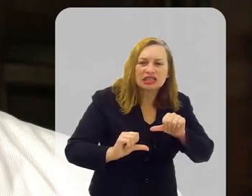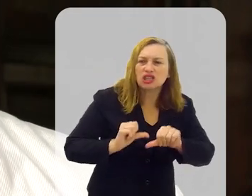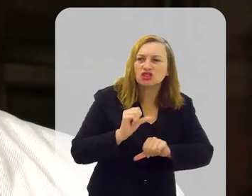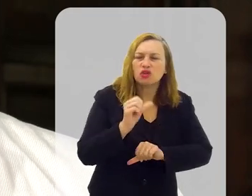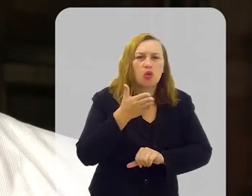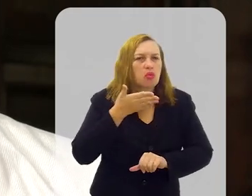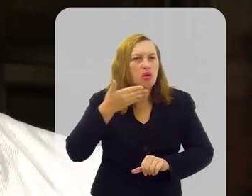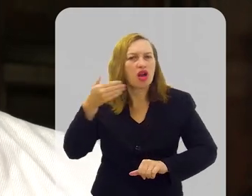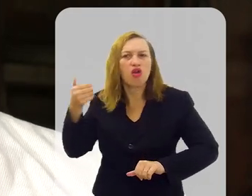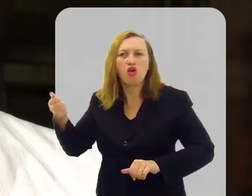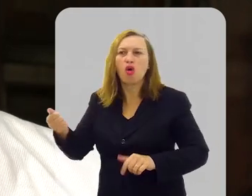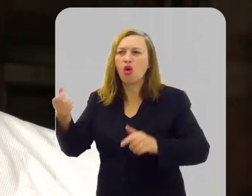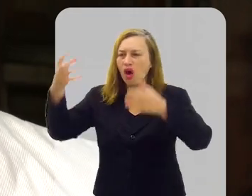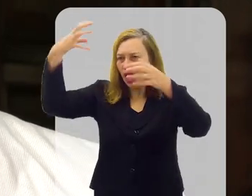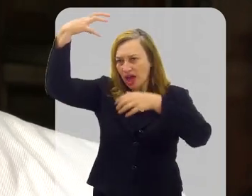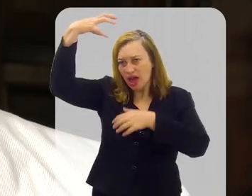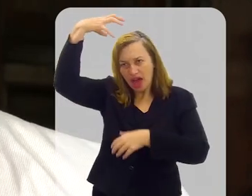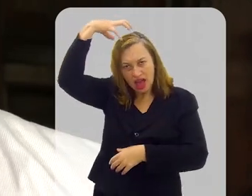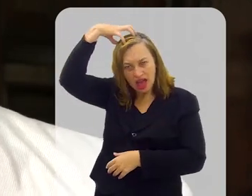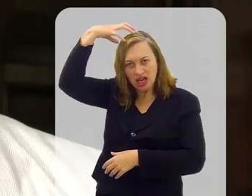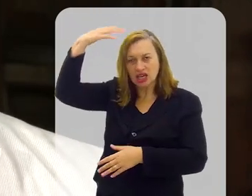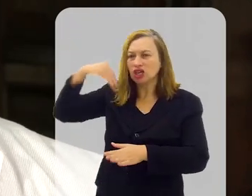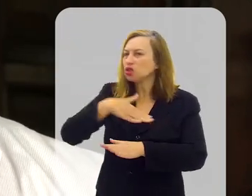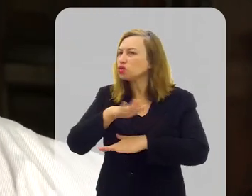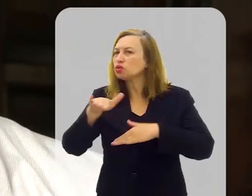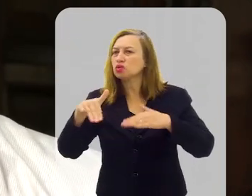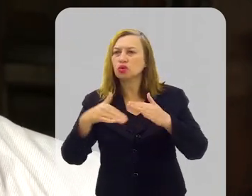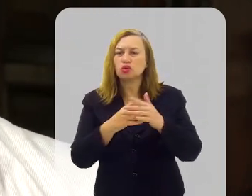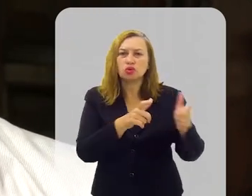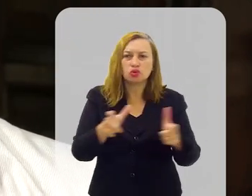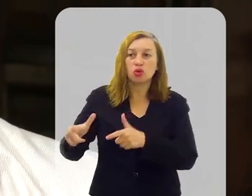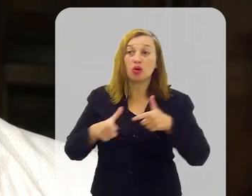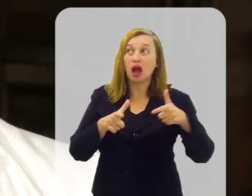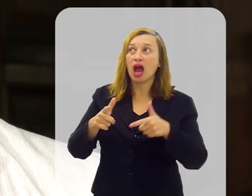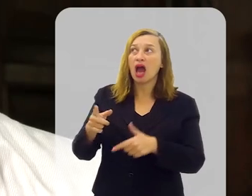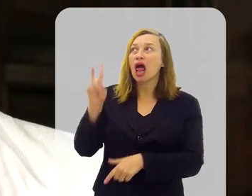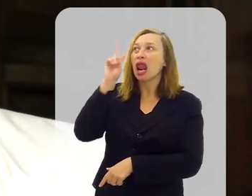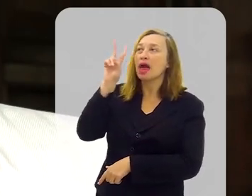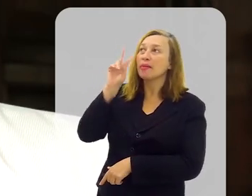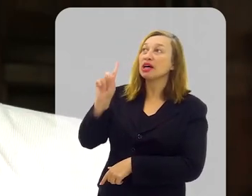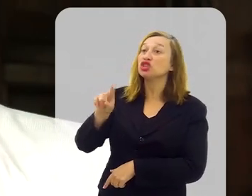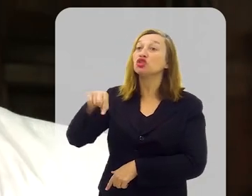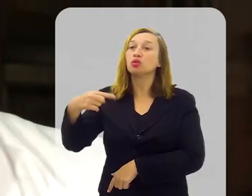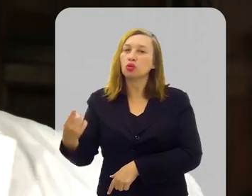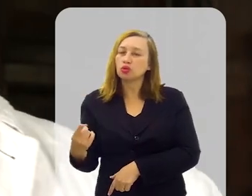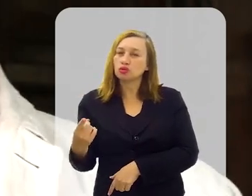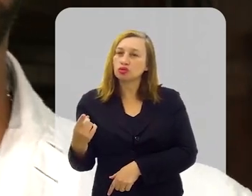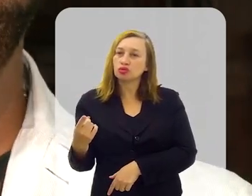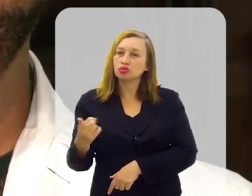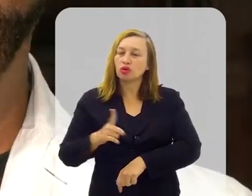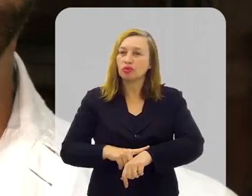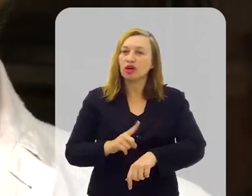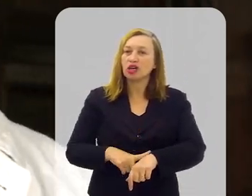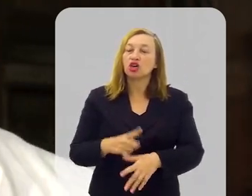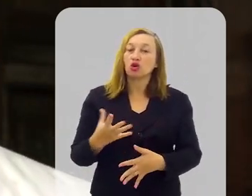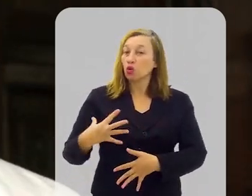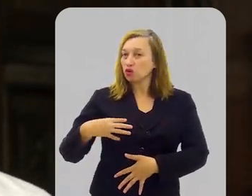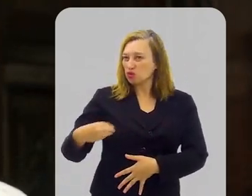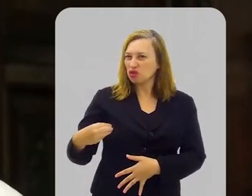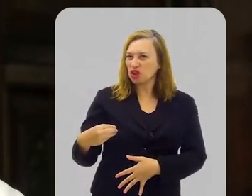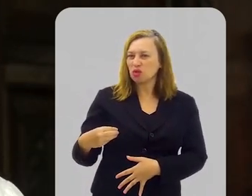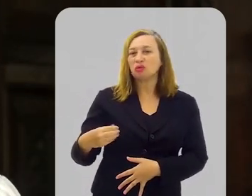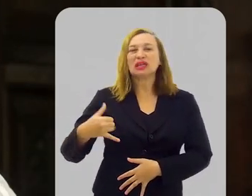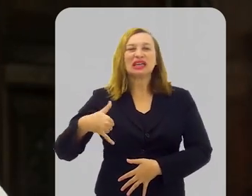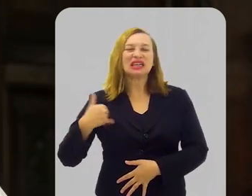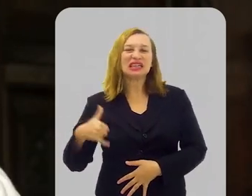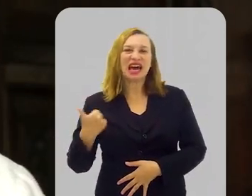transformou em um dos maiores reis de todos os tempos. E aí você me lembra uma outra coisa, quando um pai,